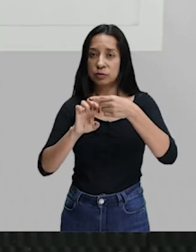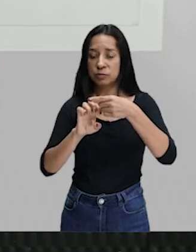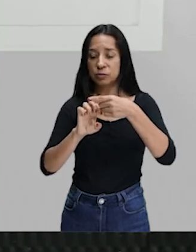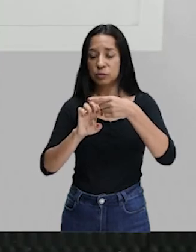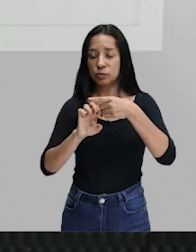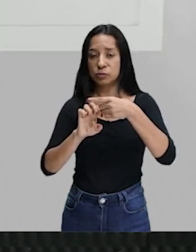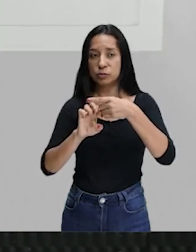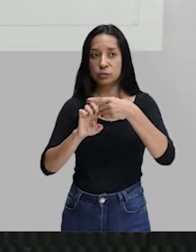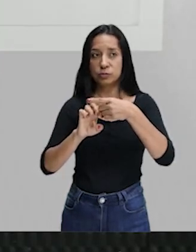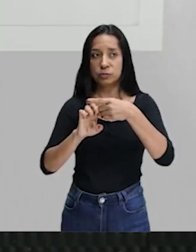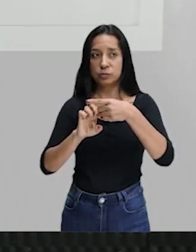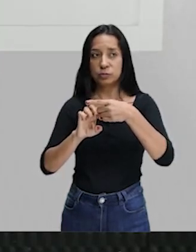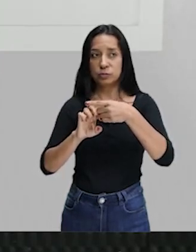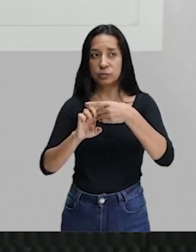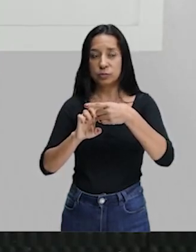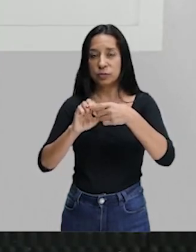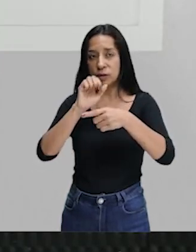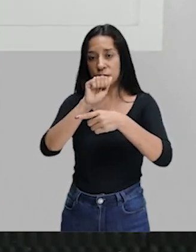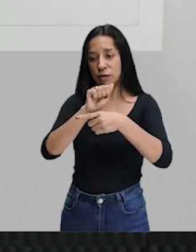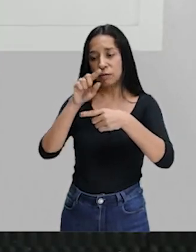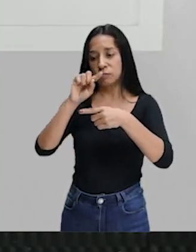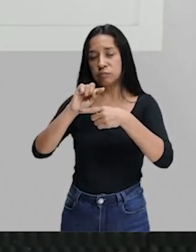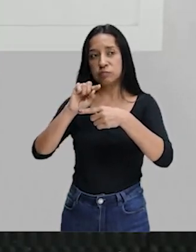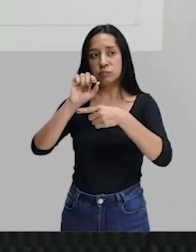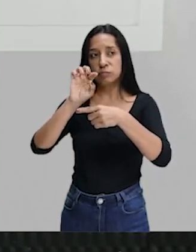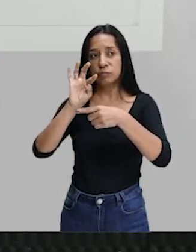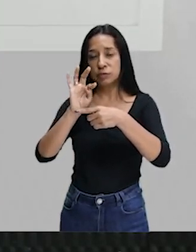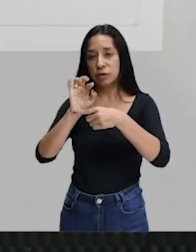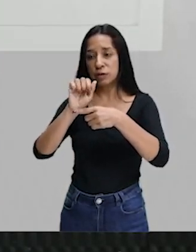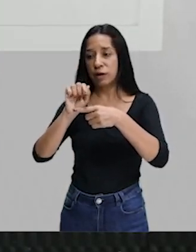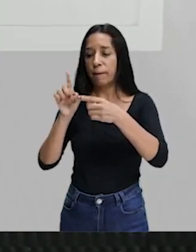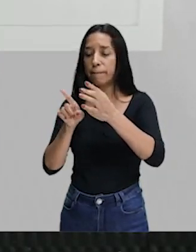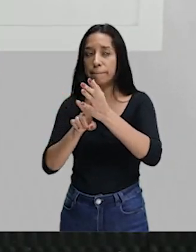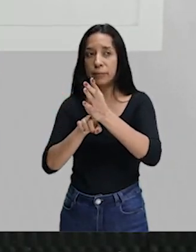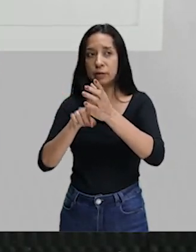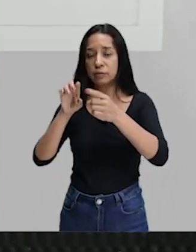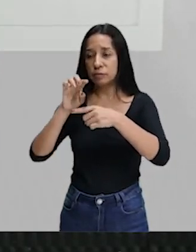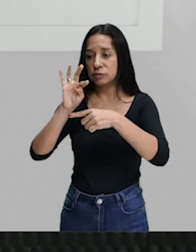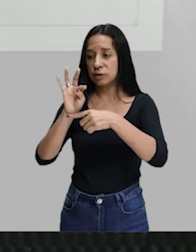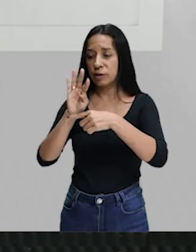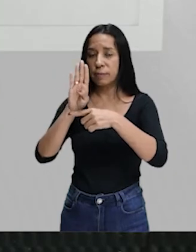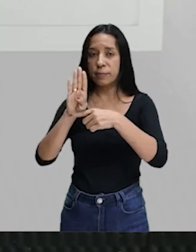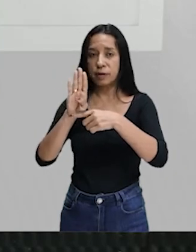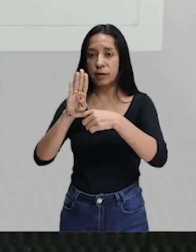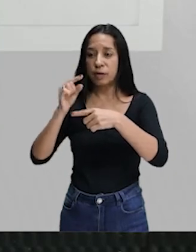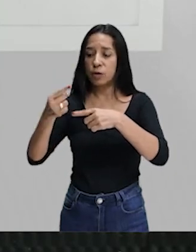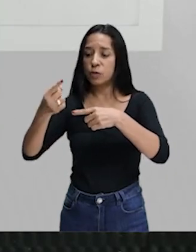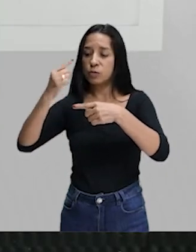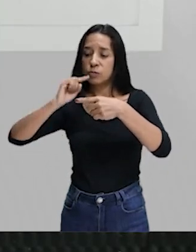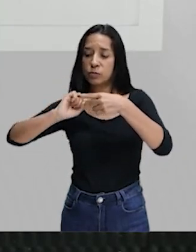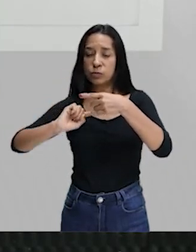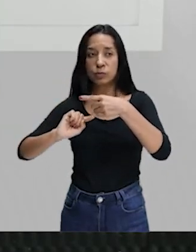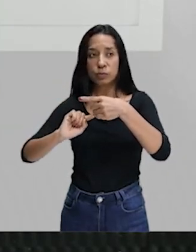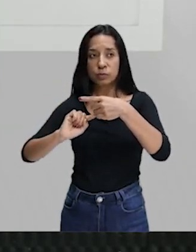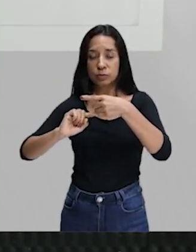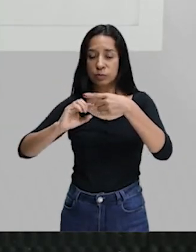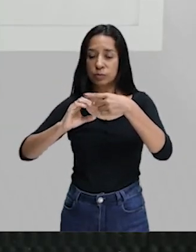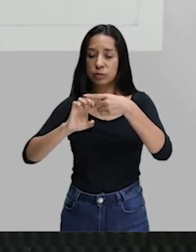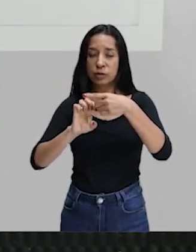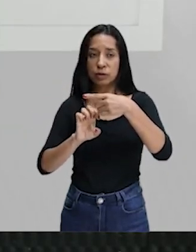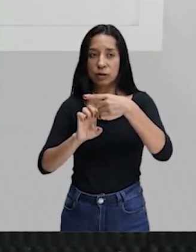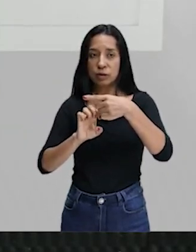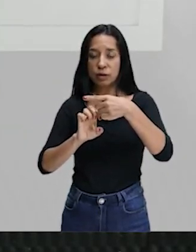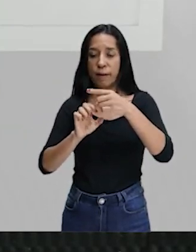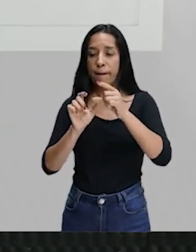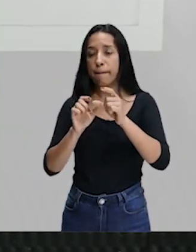espessura. Isso quer dizer o quê, professor? Quanto mais espesso é esse meu bloco, menor será